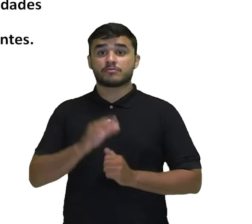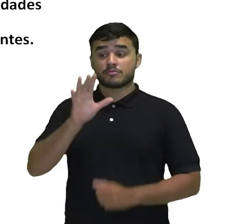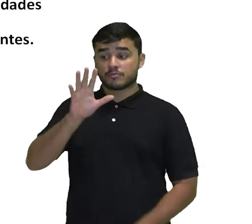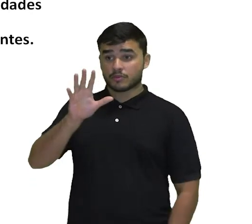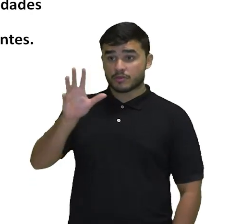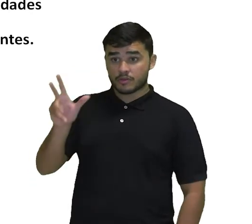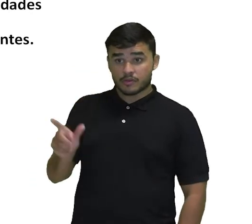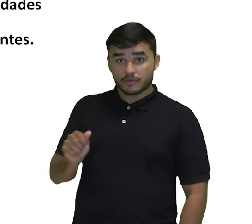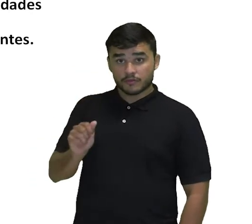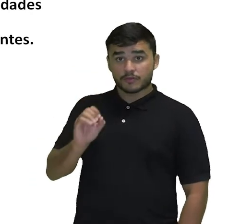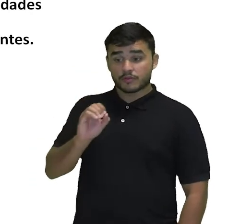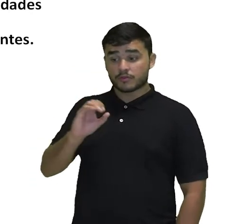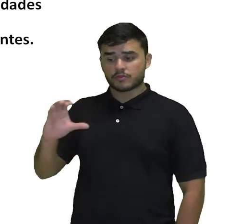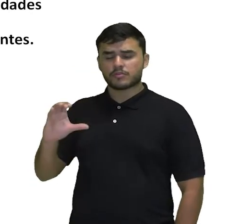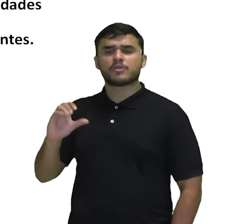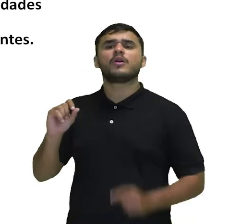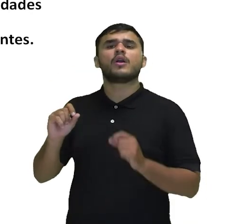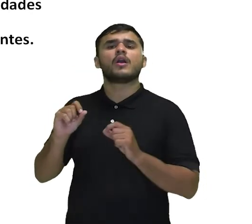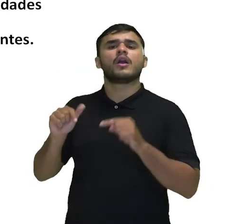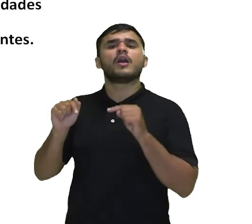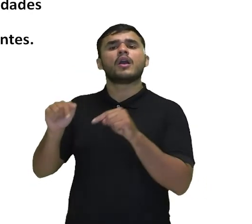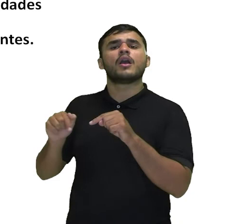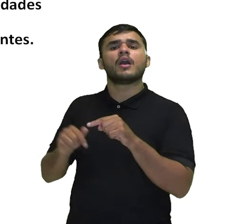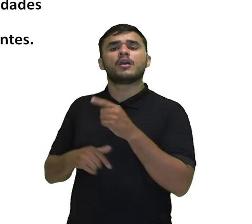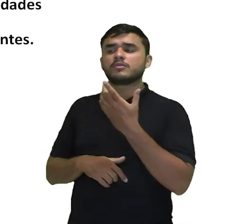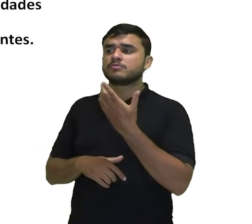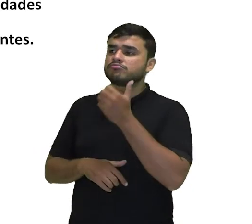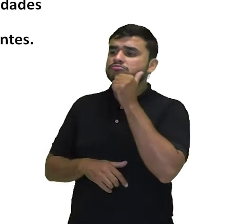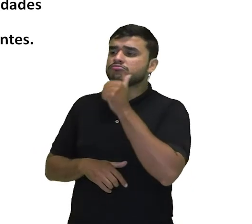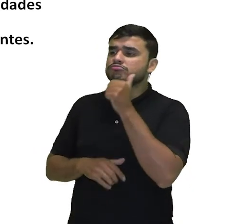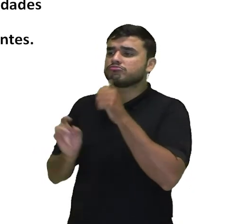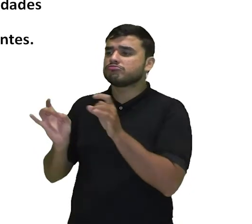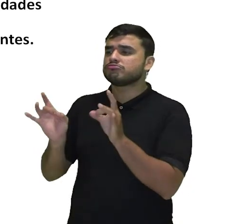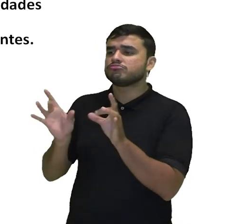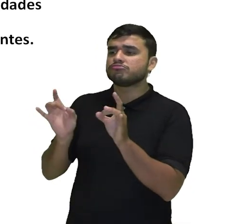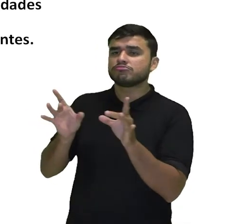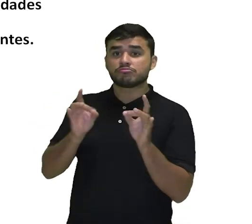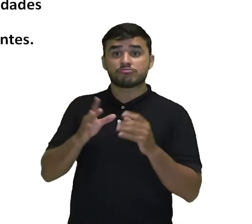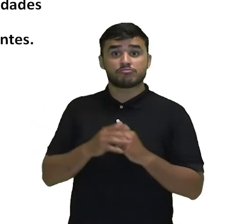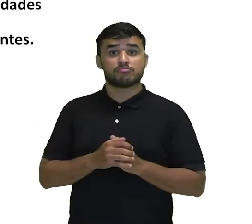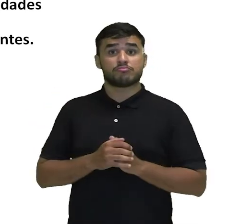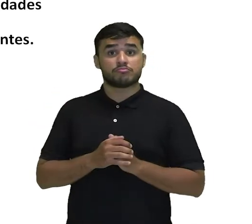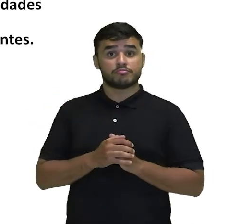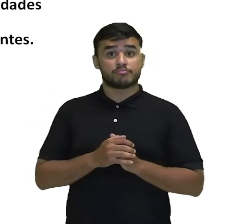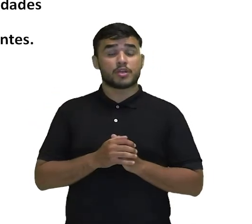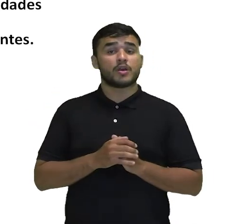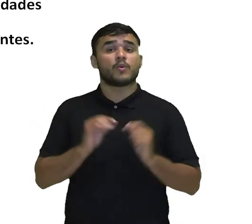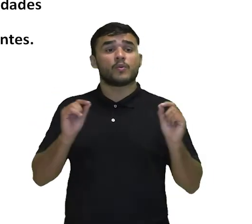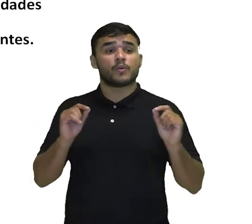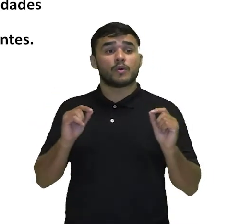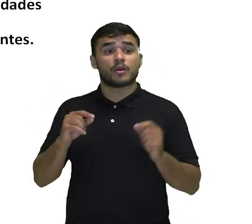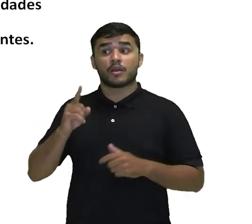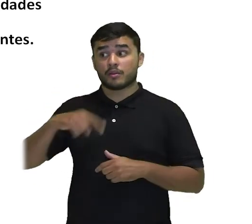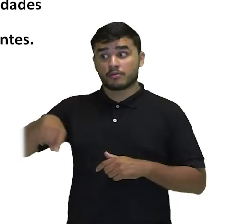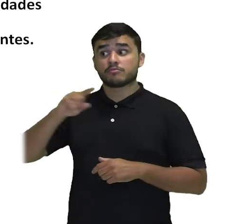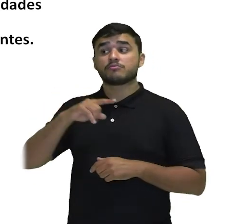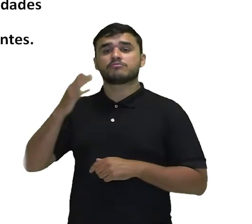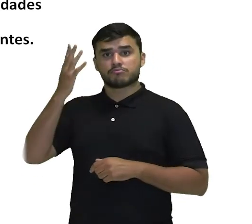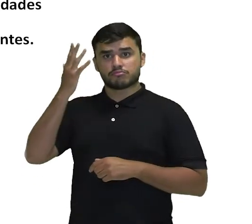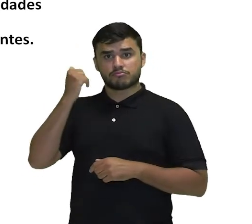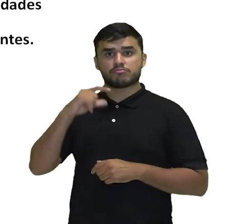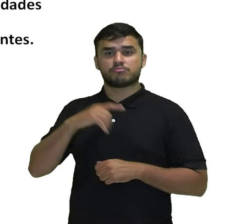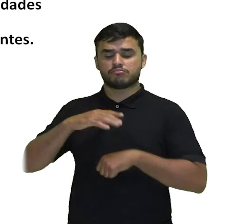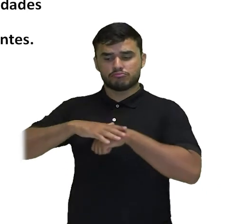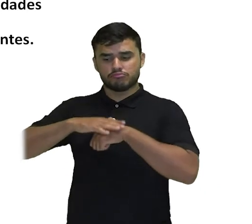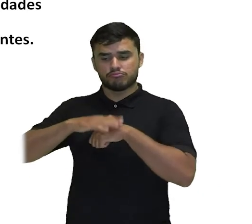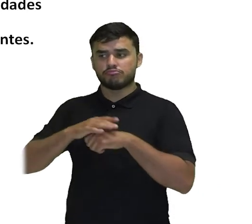Ocidental é conhecida pela dinâmica das suas mulheres comerciantes, caracterizadas pela perícia,